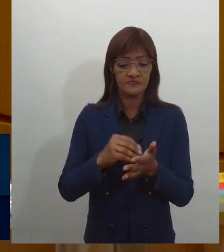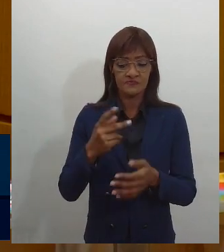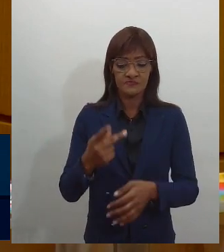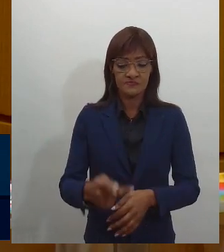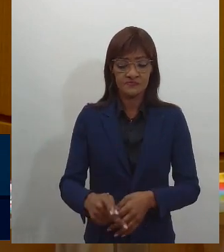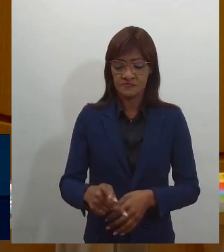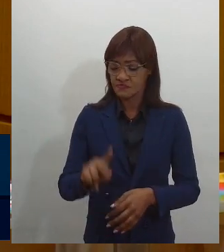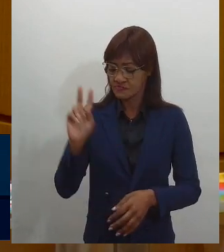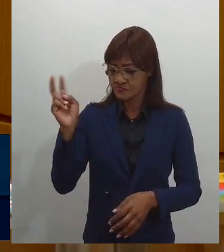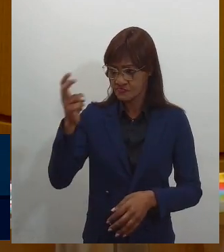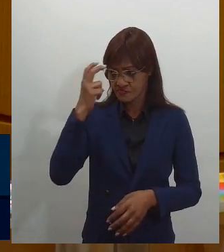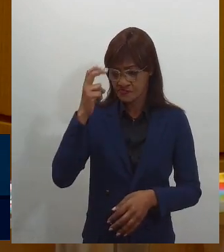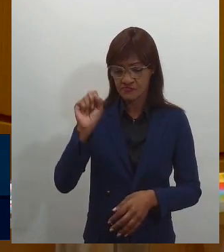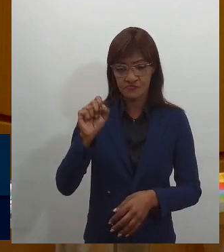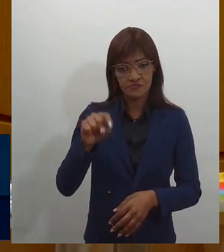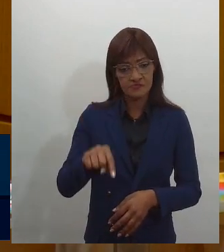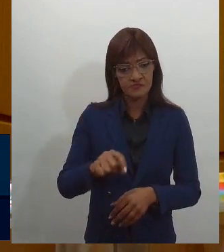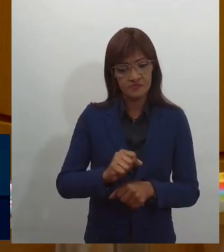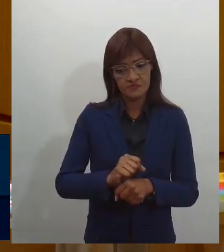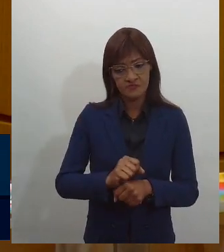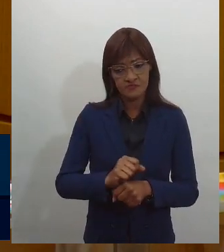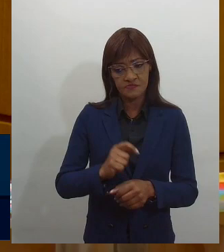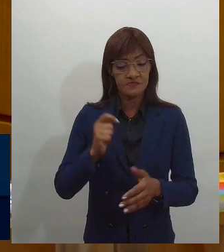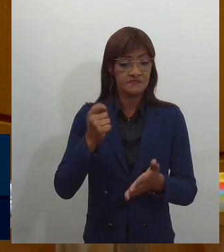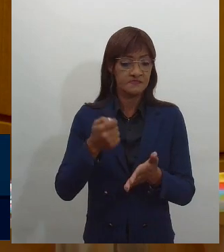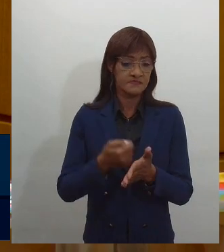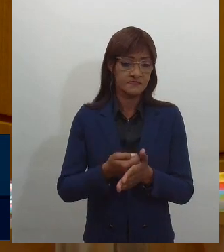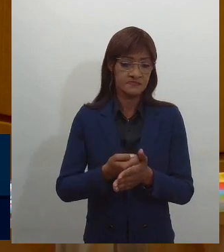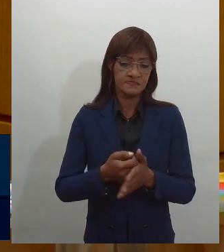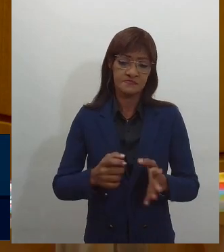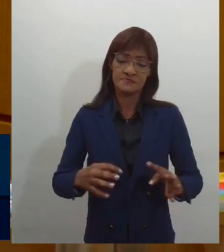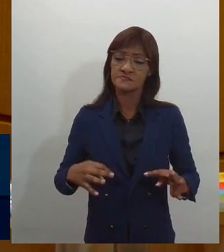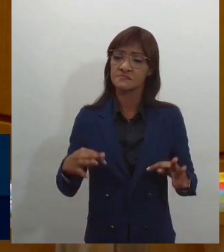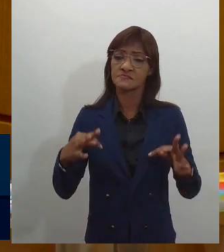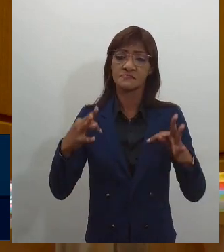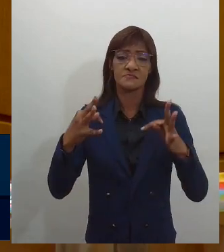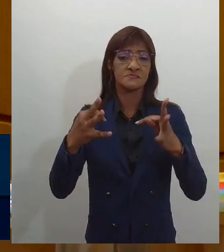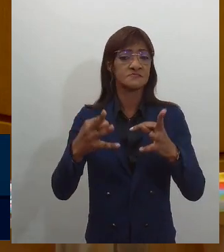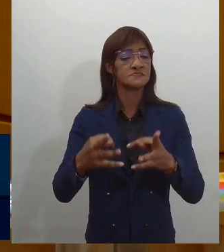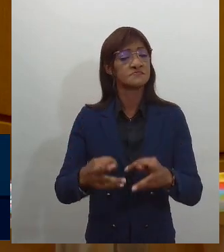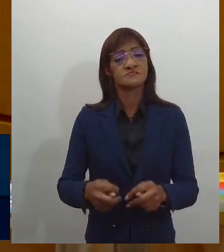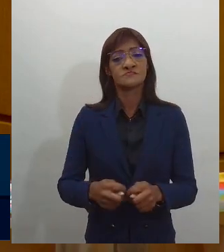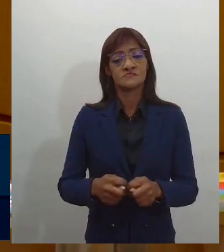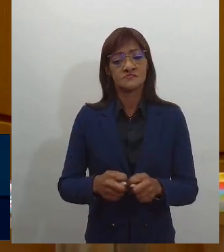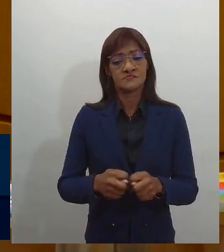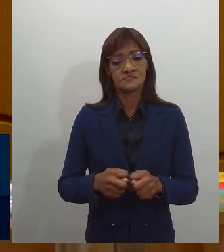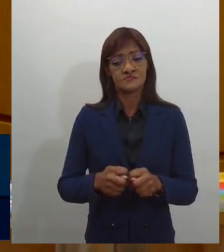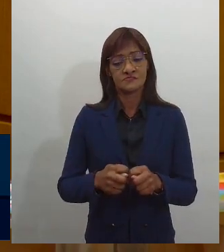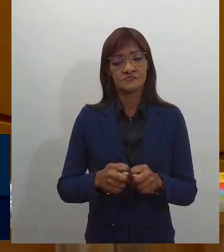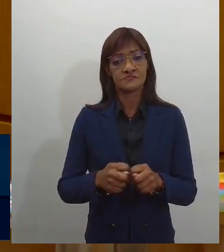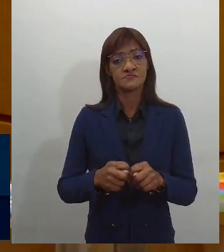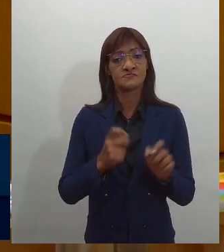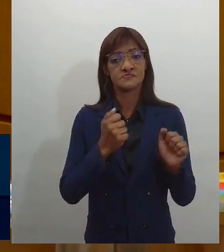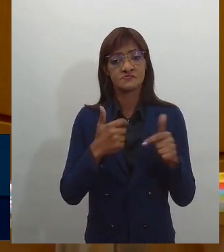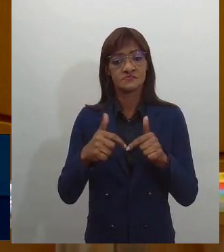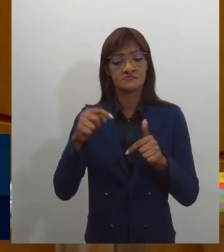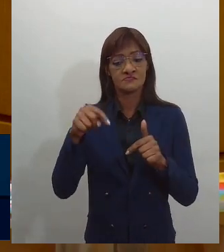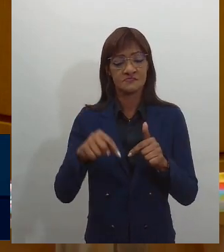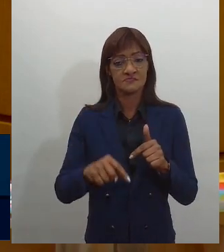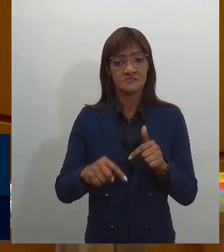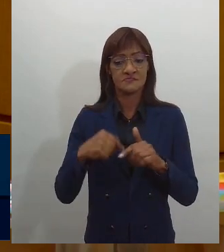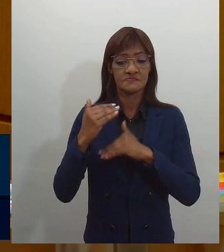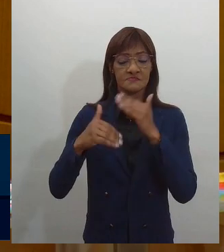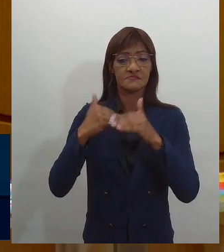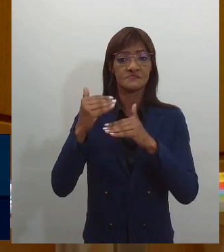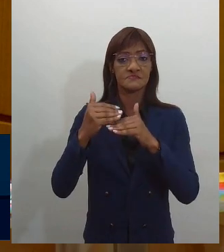as mestras e mestres, pague quem contribuiu para a cultura em nosso estado. São apenas 2